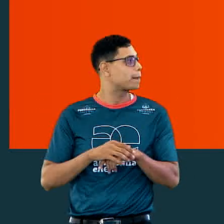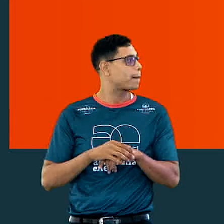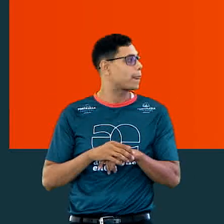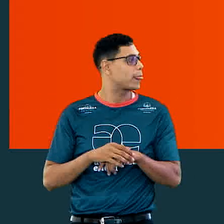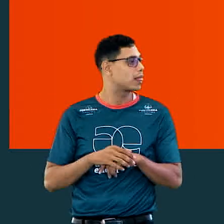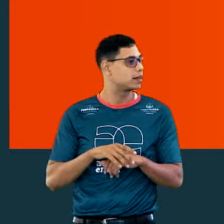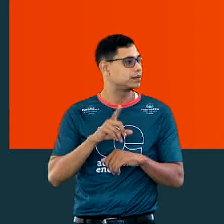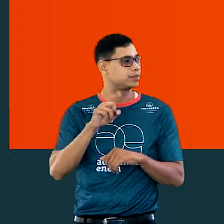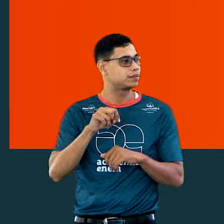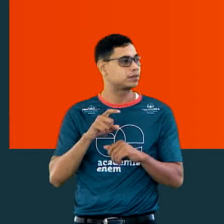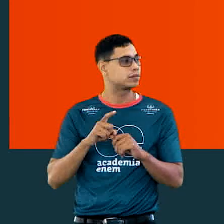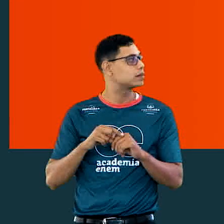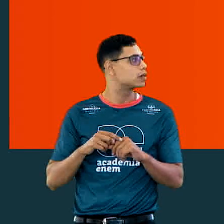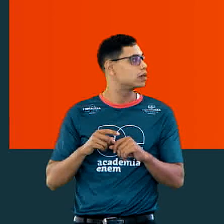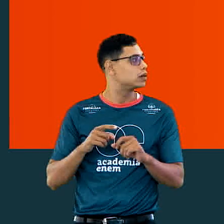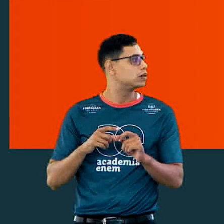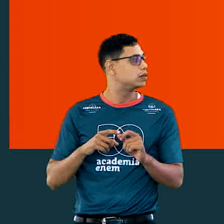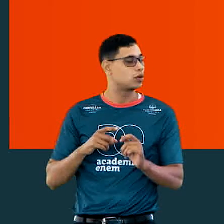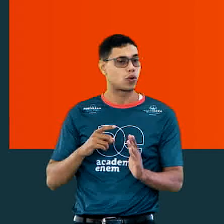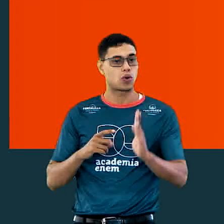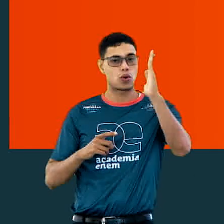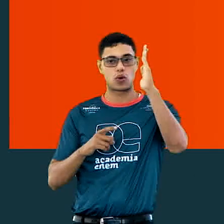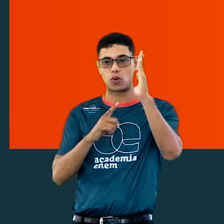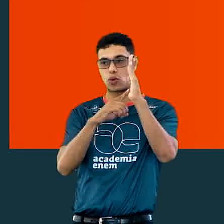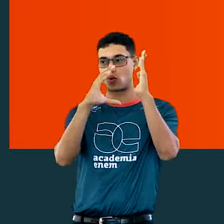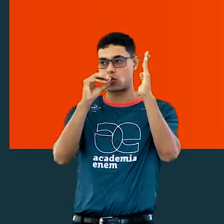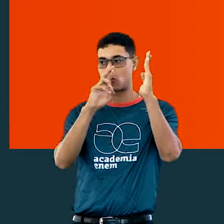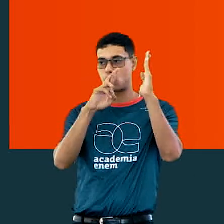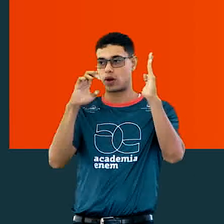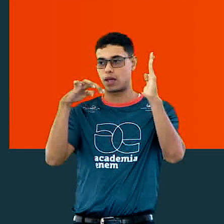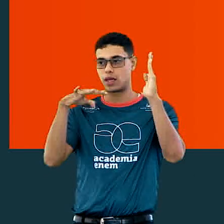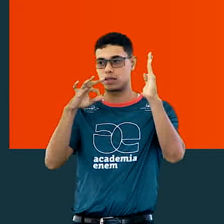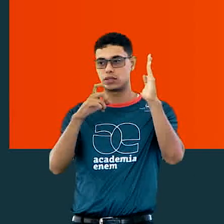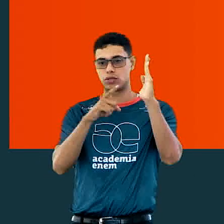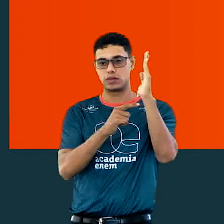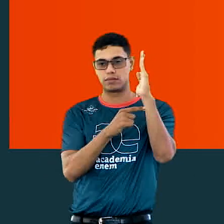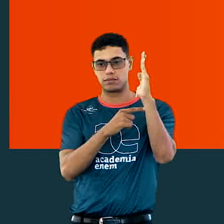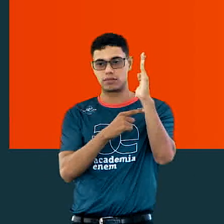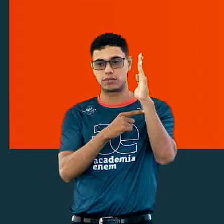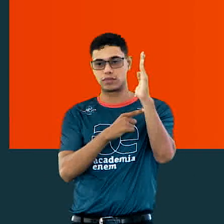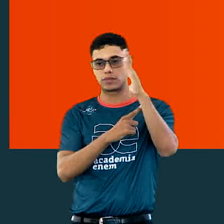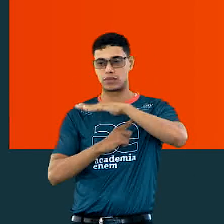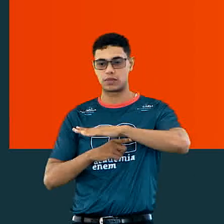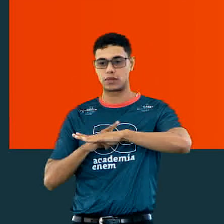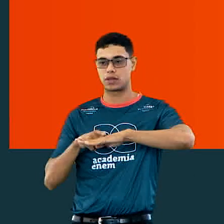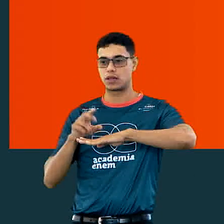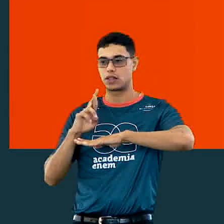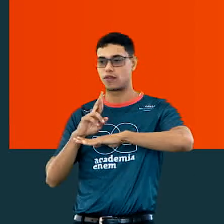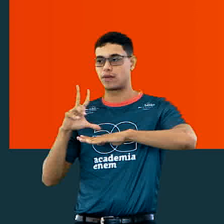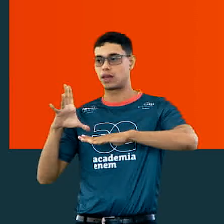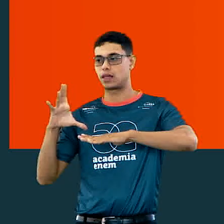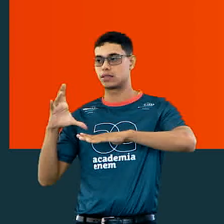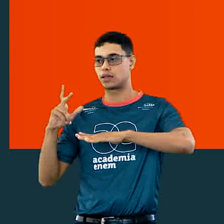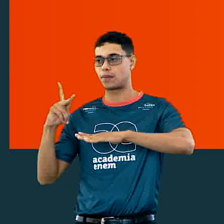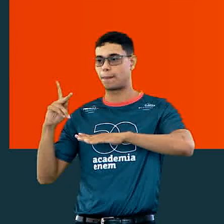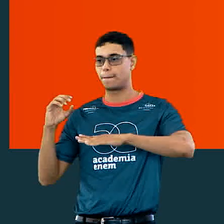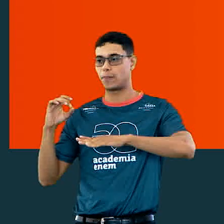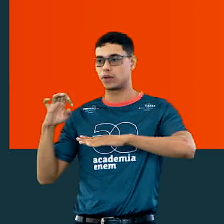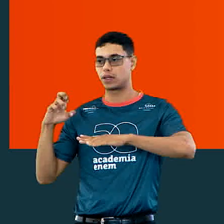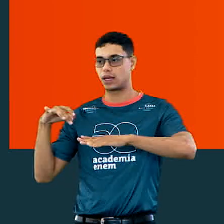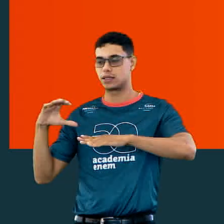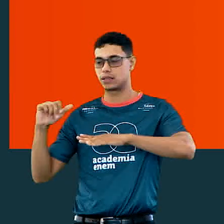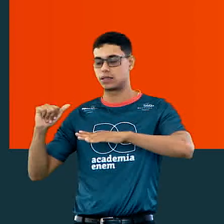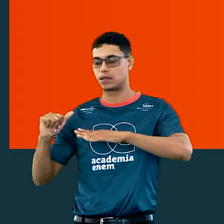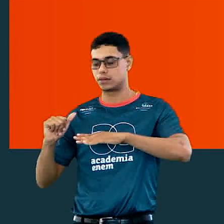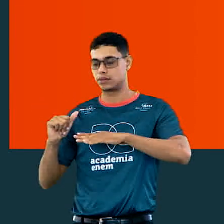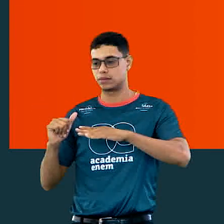gráfico ele é de corrente versus a diferença de potencial. Olha o que o Carlinhos vai